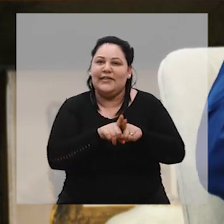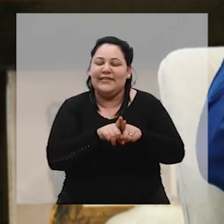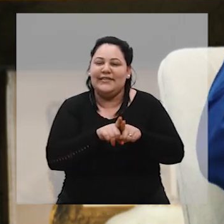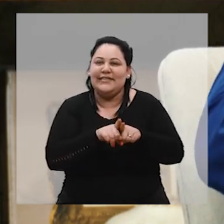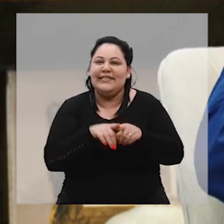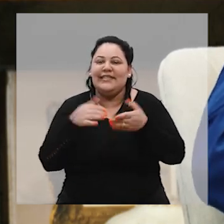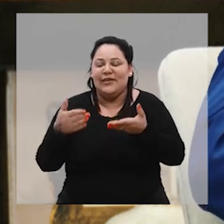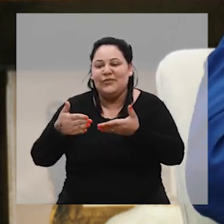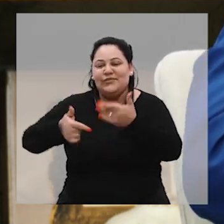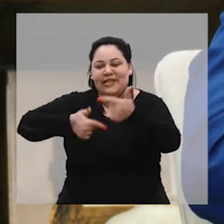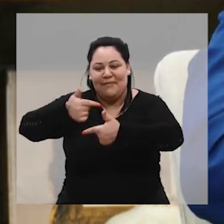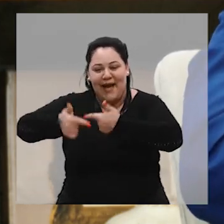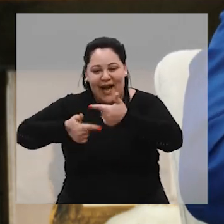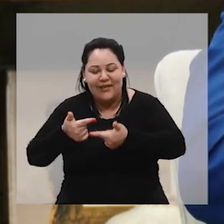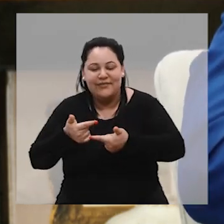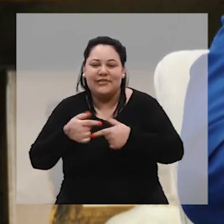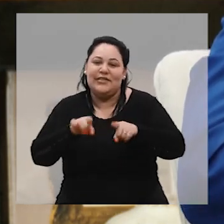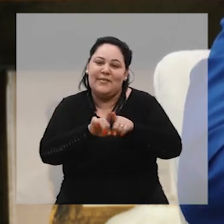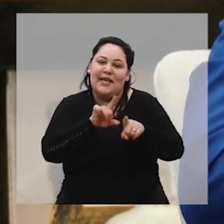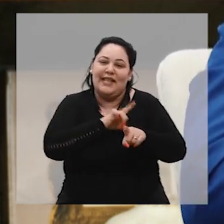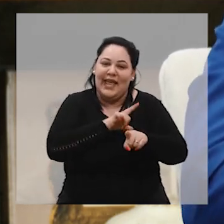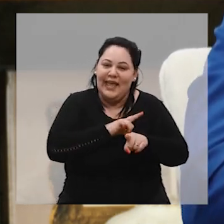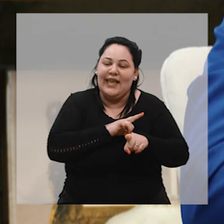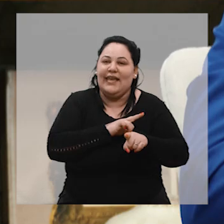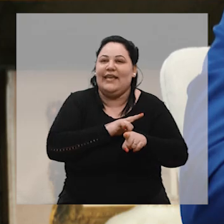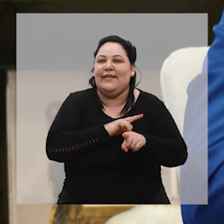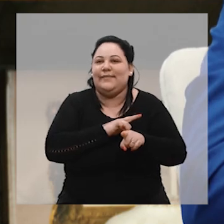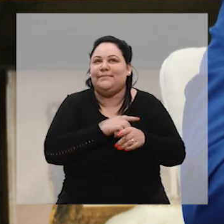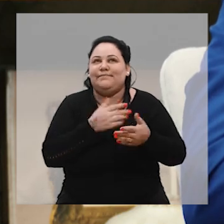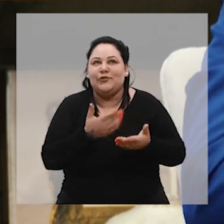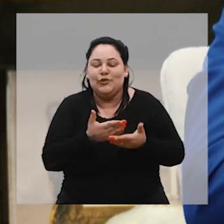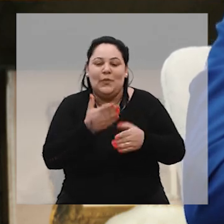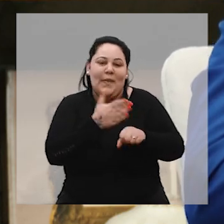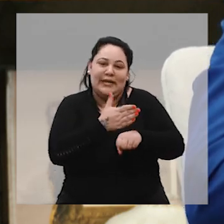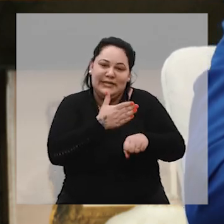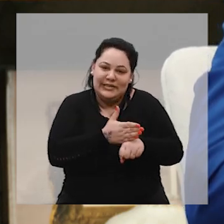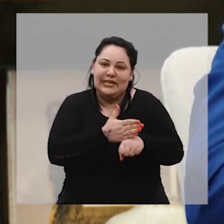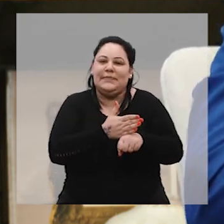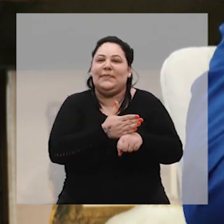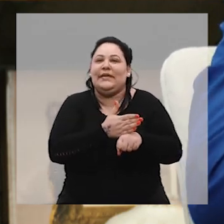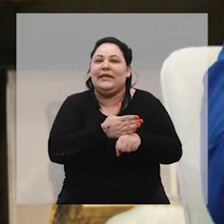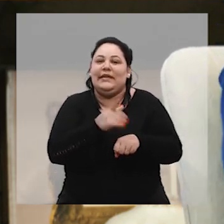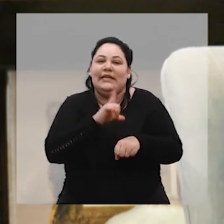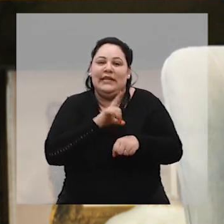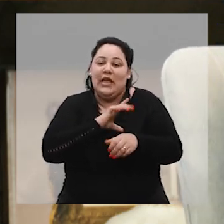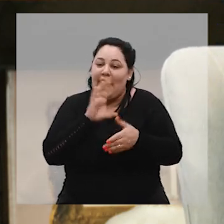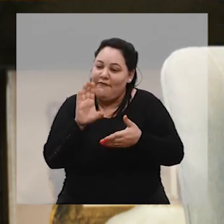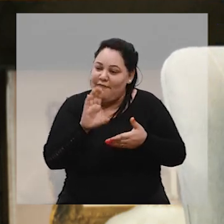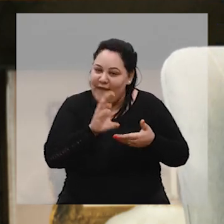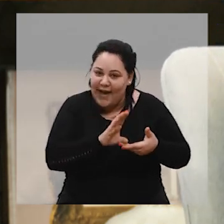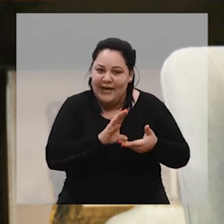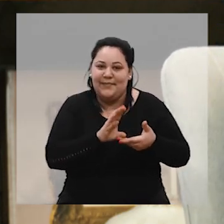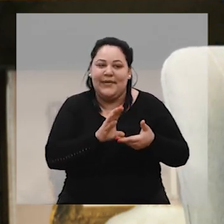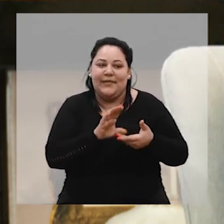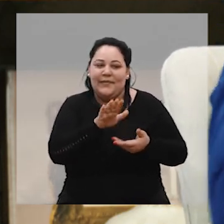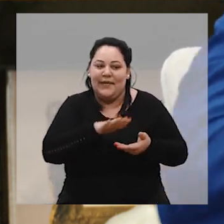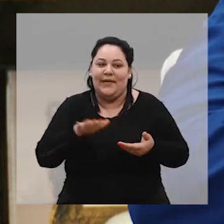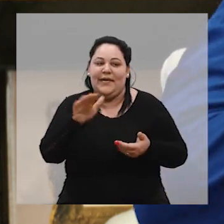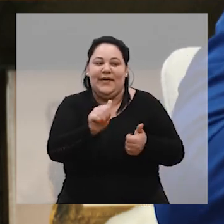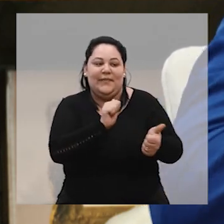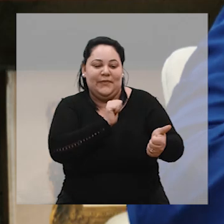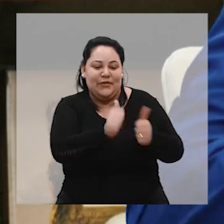Tu trabalha também, né? Depois tem a questão aí de ser atleta, tem o Bolsa Atleta, o atletismo.